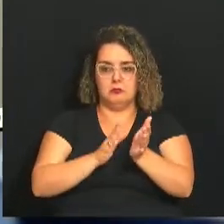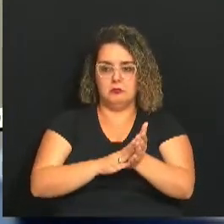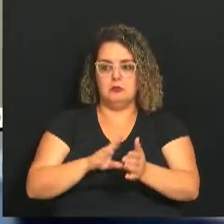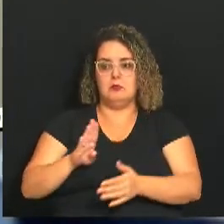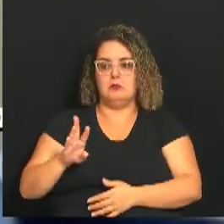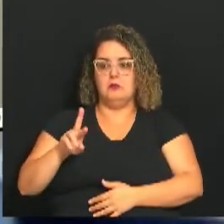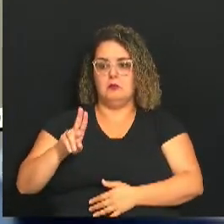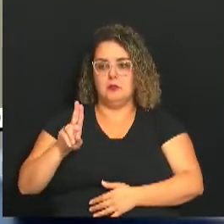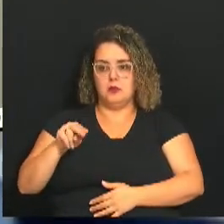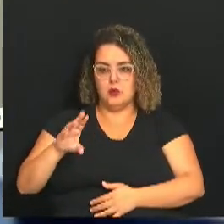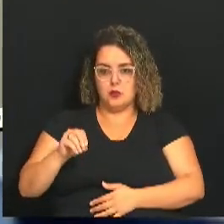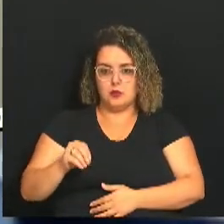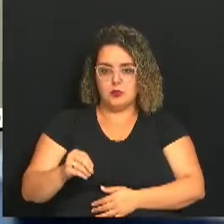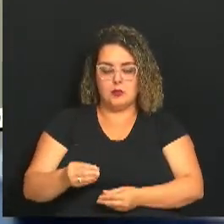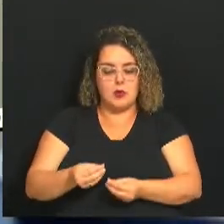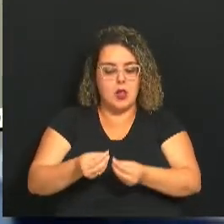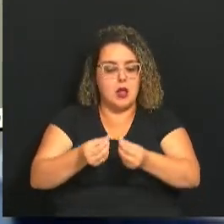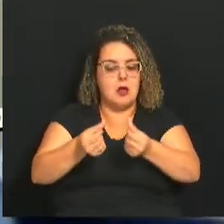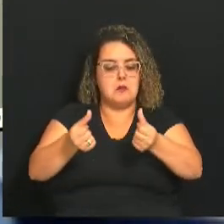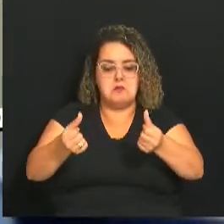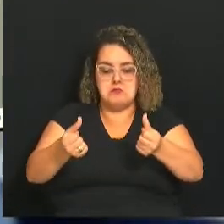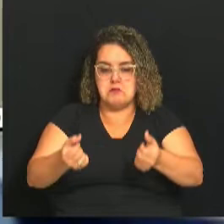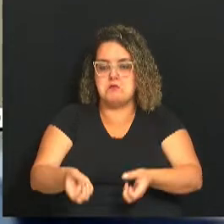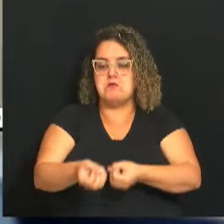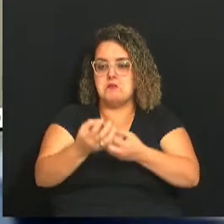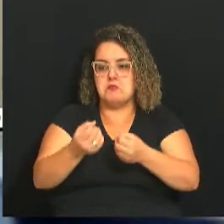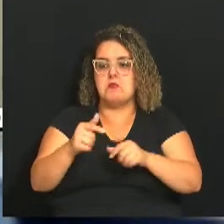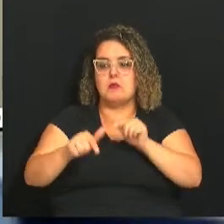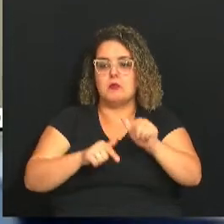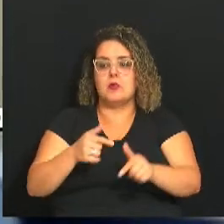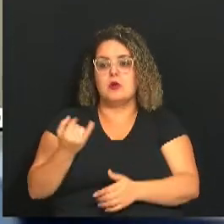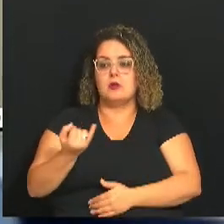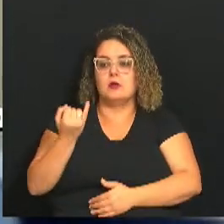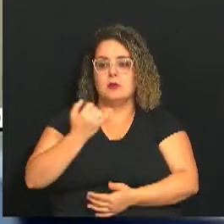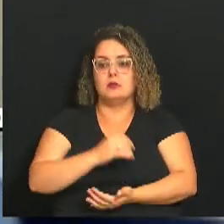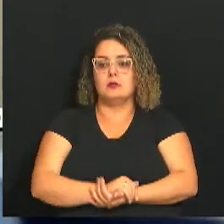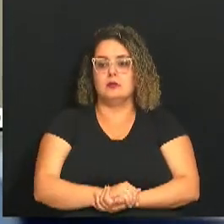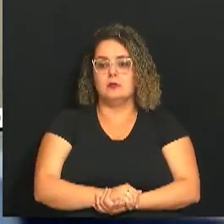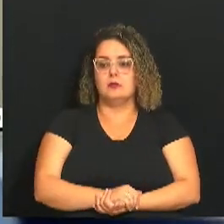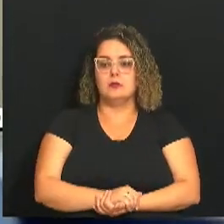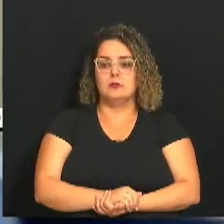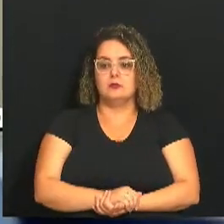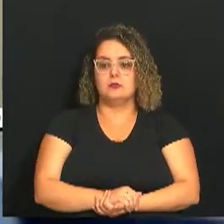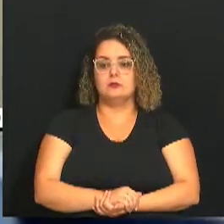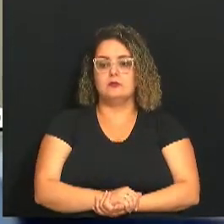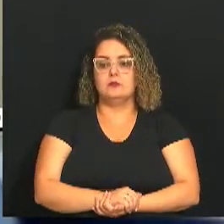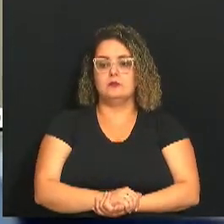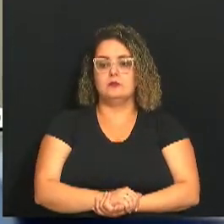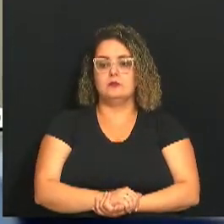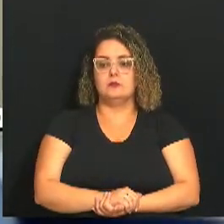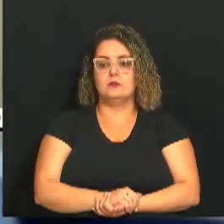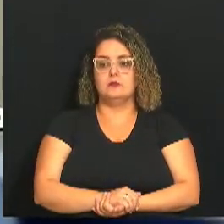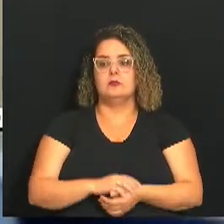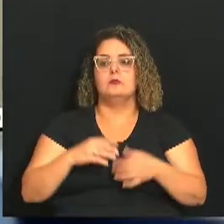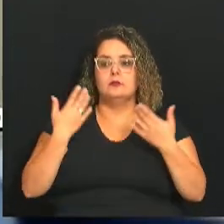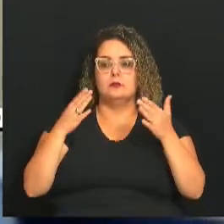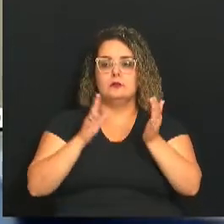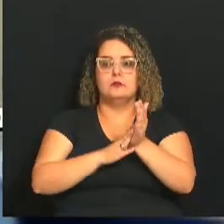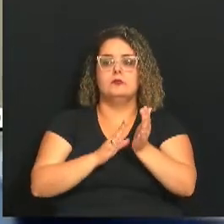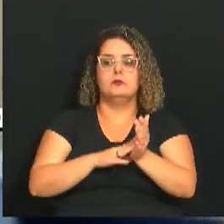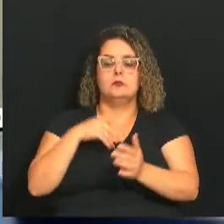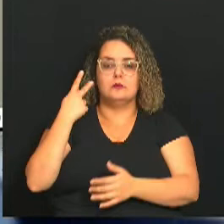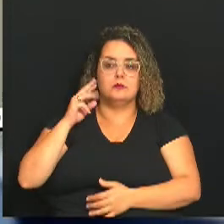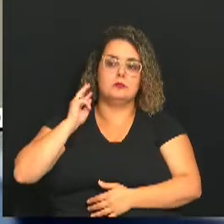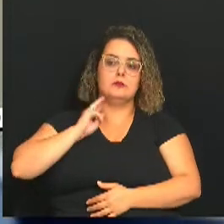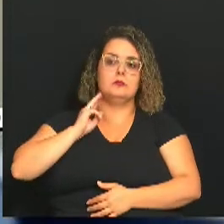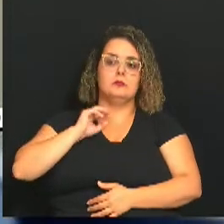riqueza de informações aí, esse trabalho tão importante, né? Eu queria dar os parabéns aos vereadores Cecílio, ao Salvetti,